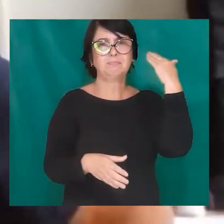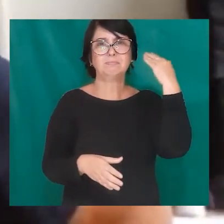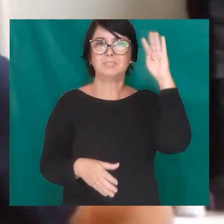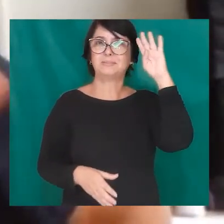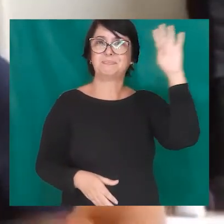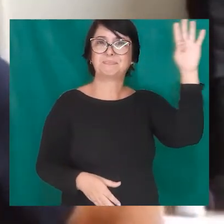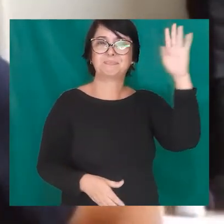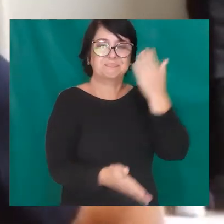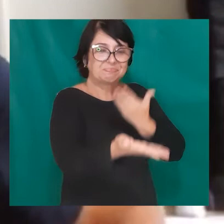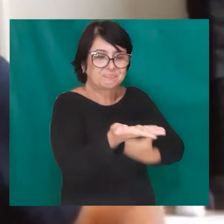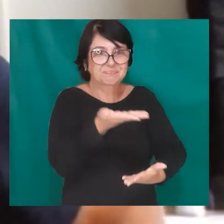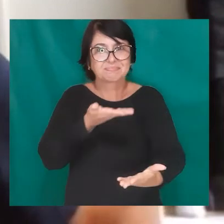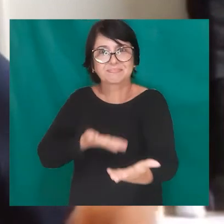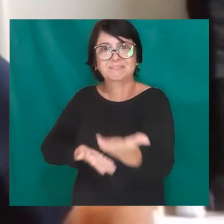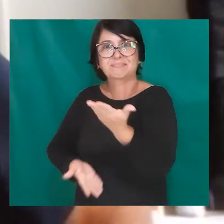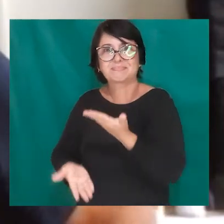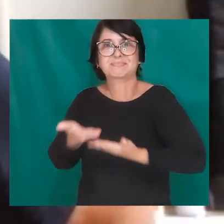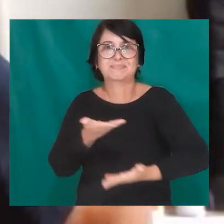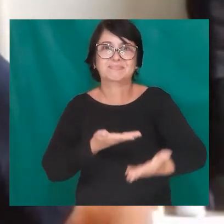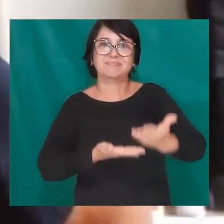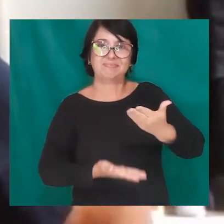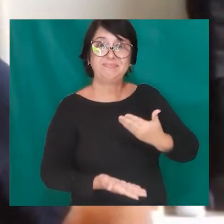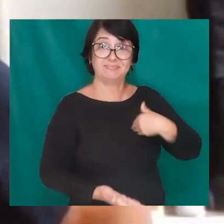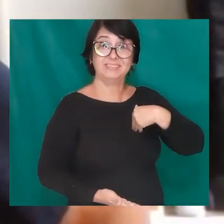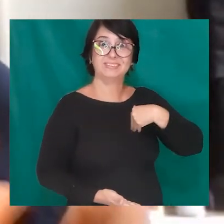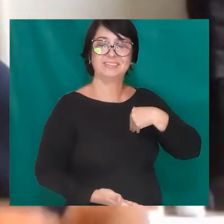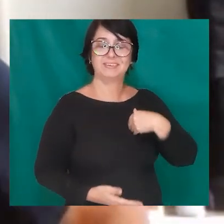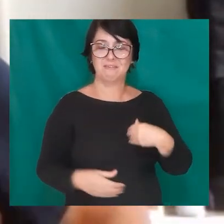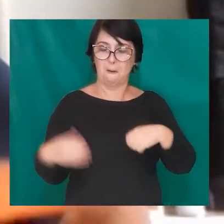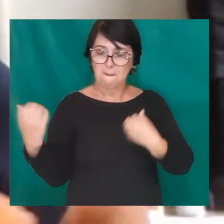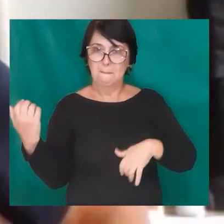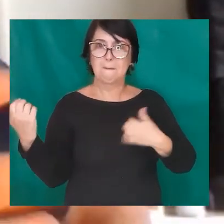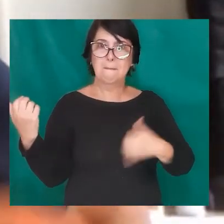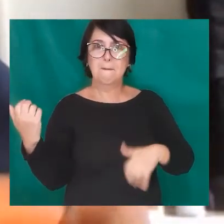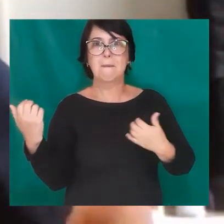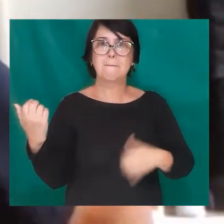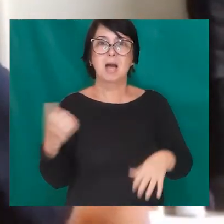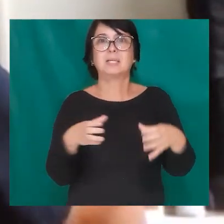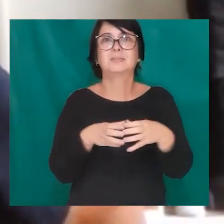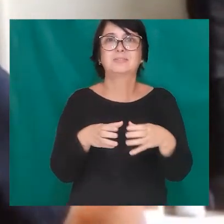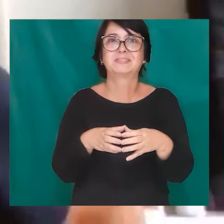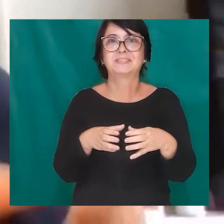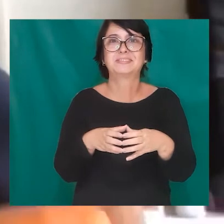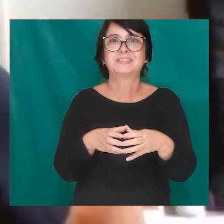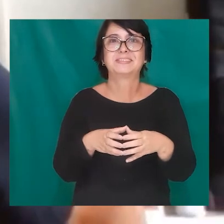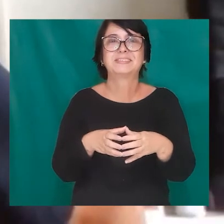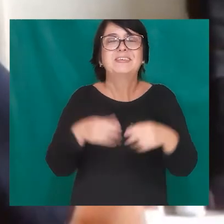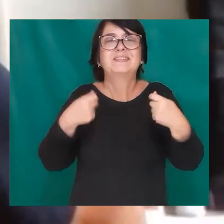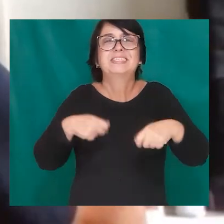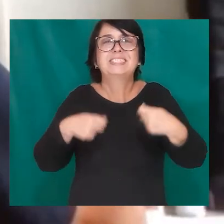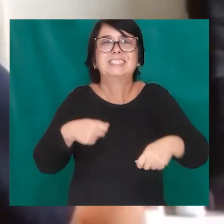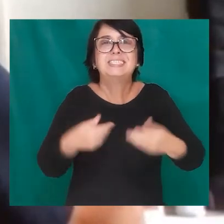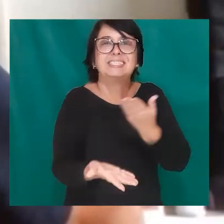a interação na música que eu toco, por exemplo, música. Se toca em grupo, tem que ter interação,